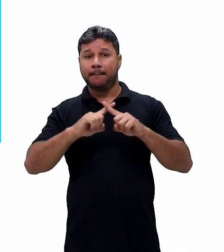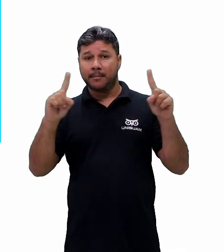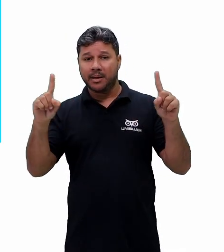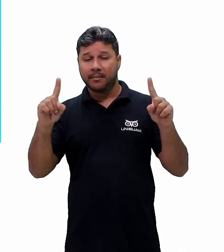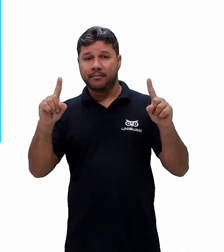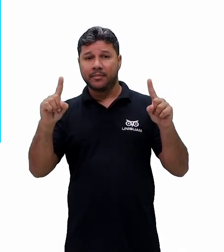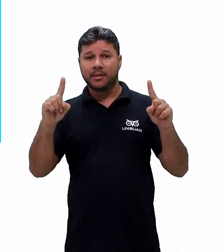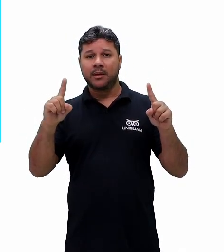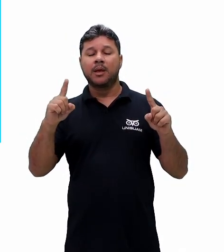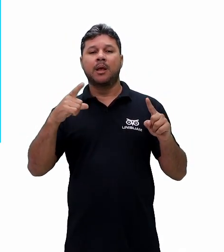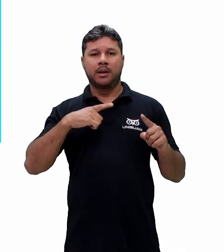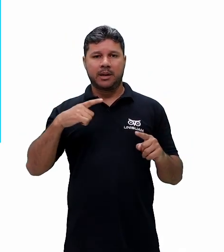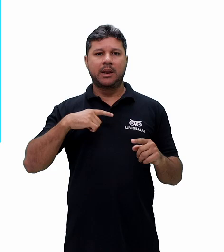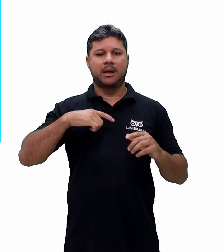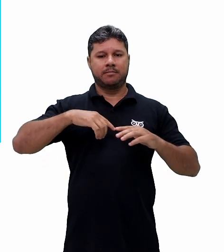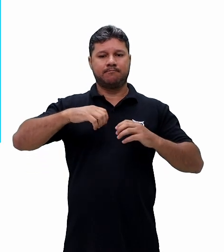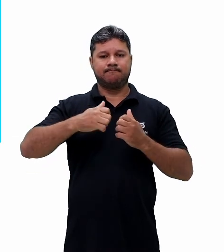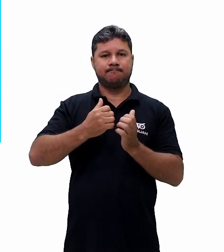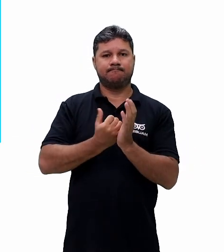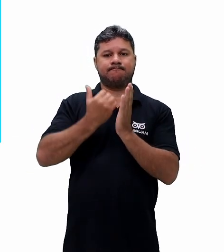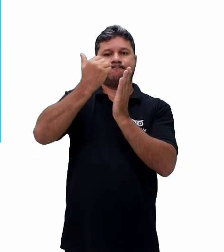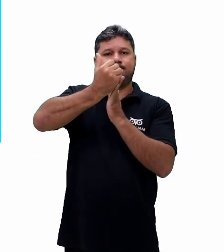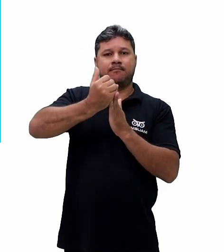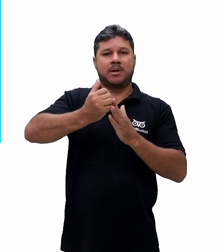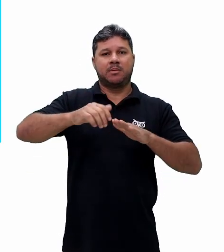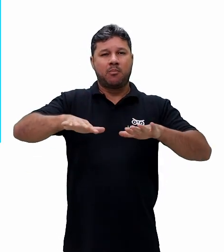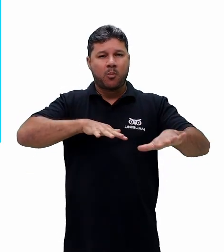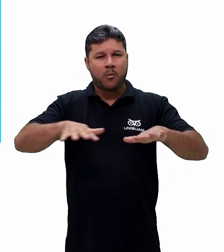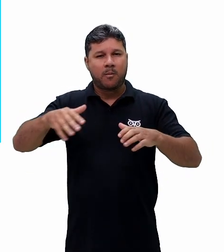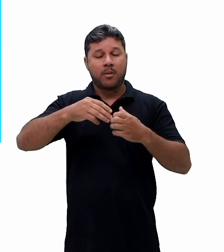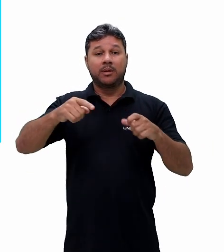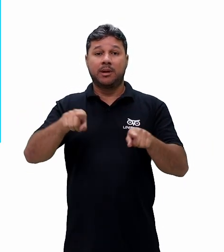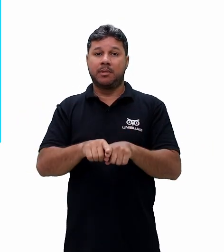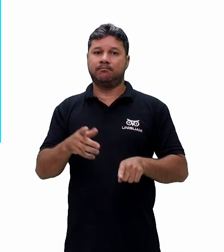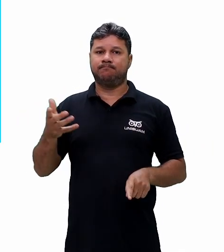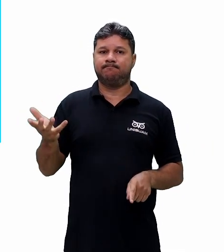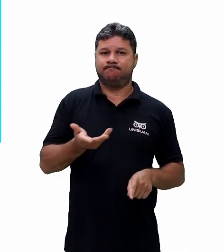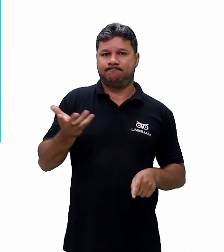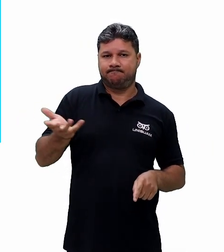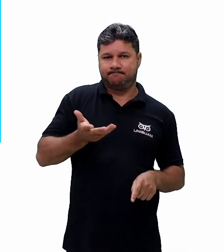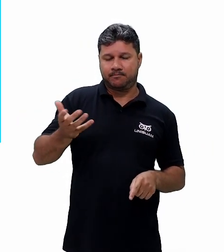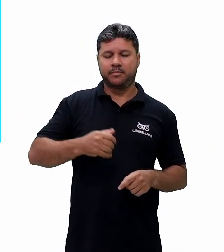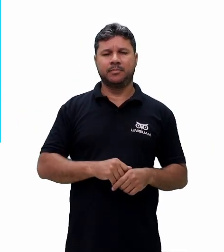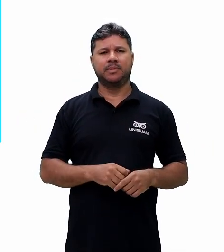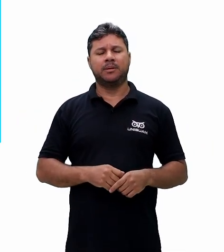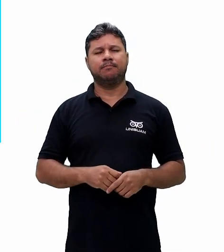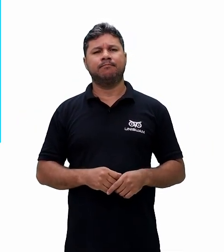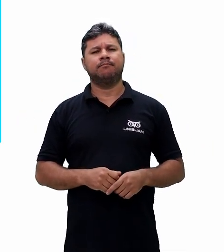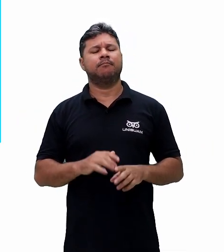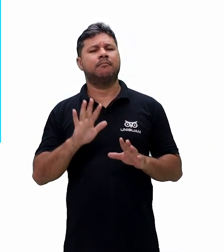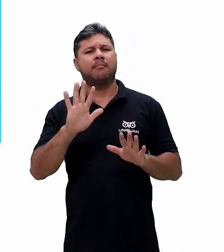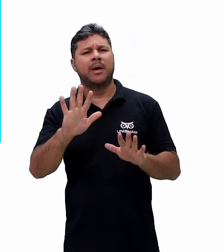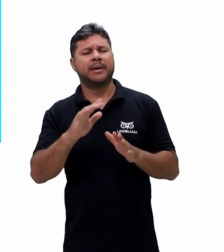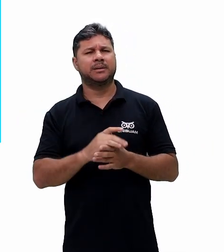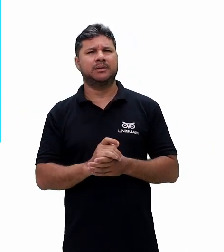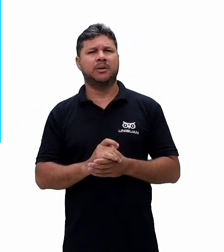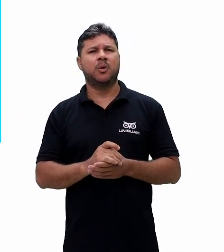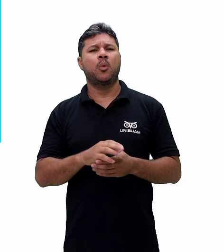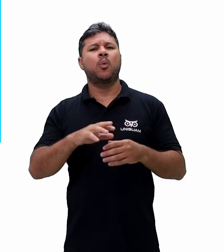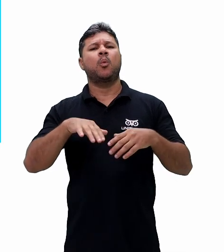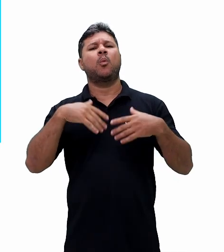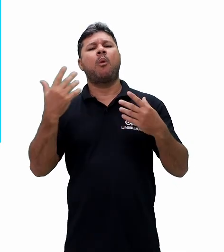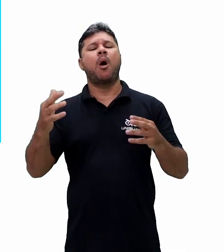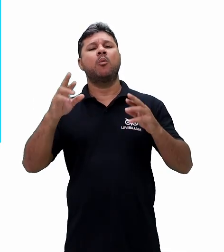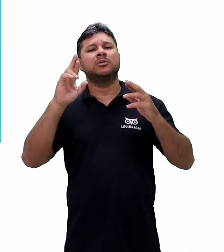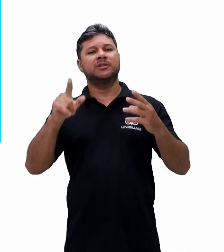porém, na máxima amplitude de movimento e na máxima velocidade. Professor Fábio, qual é